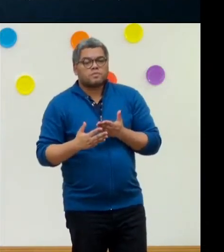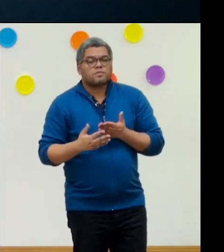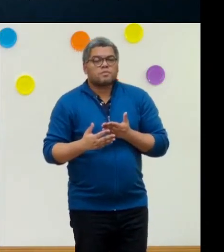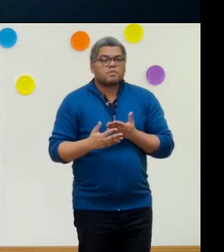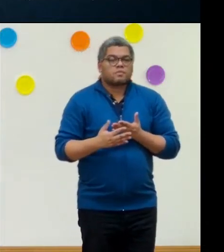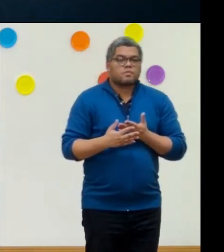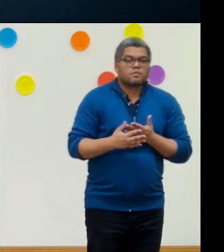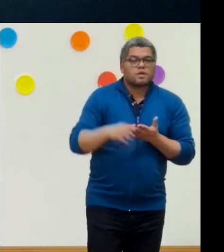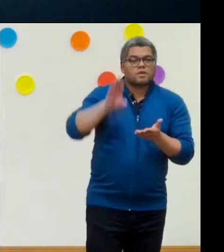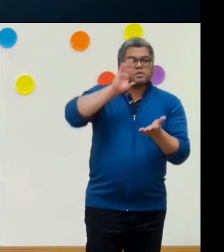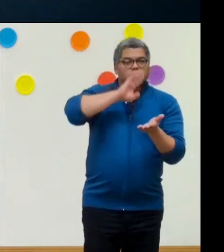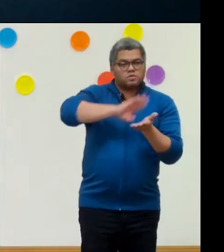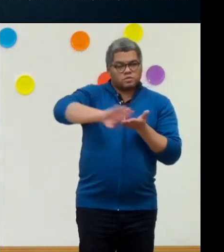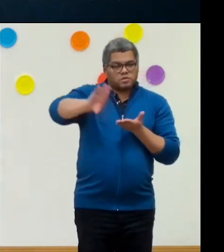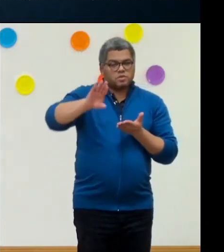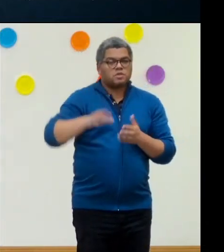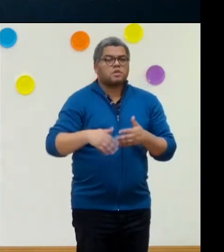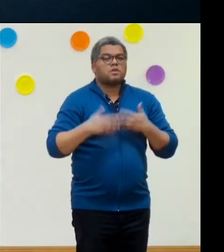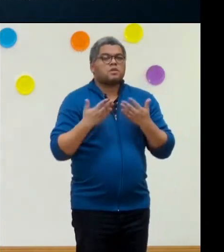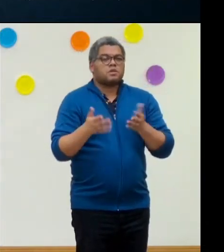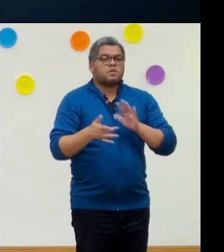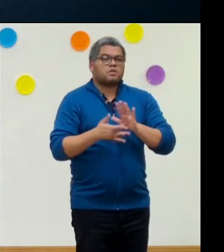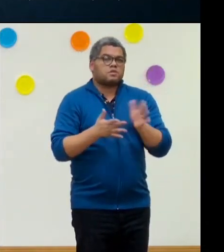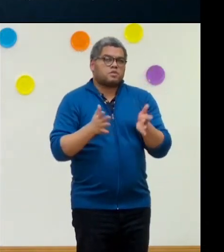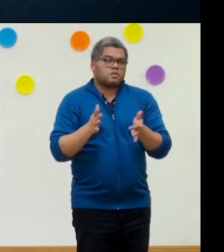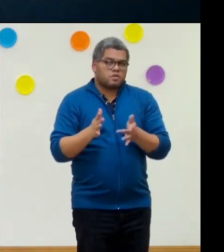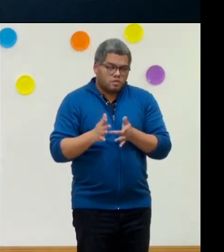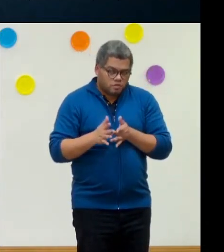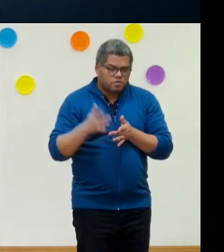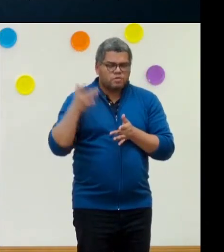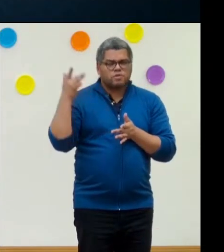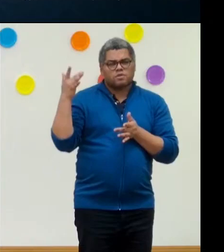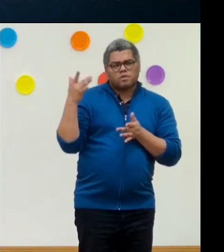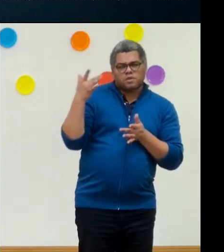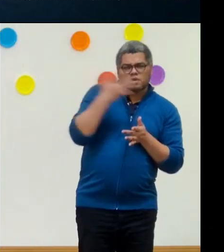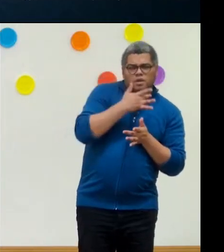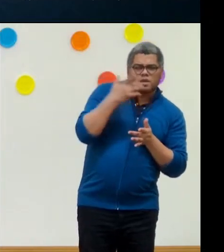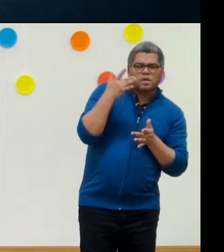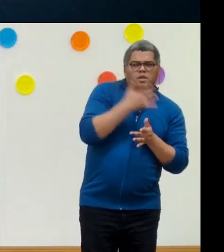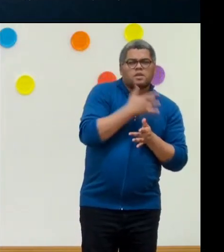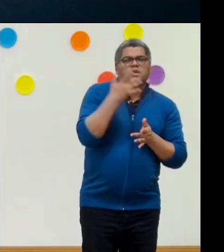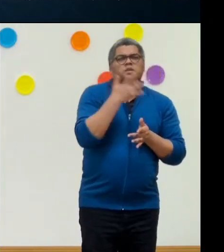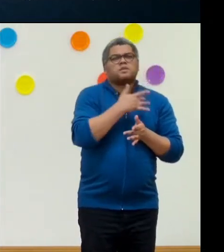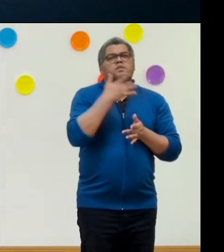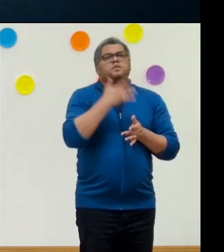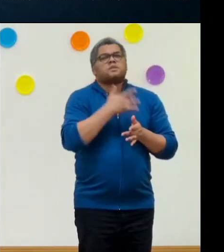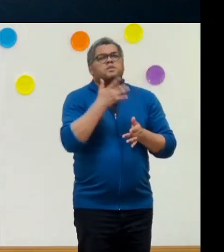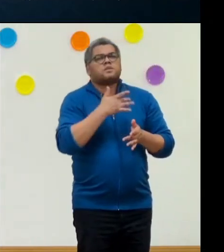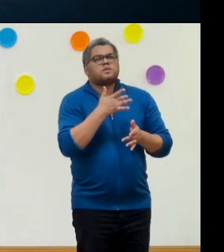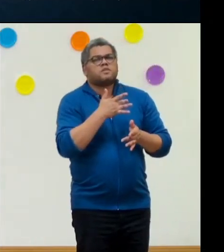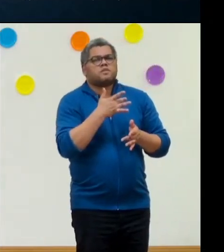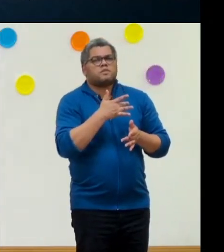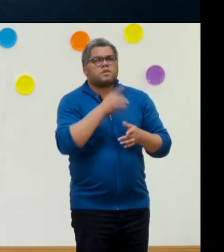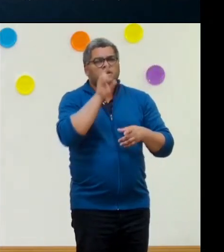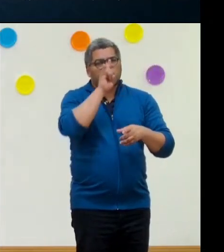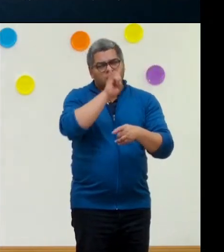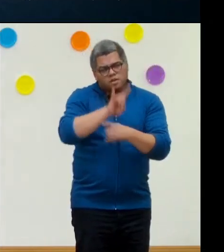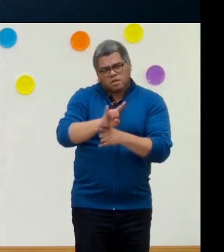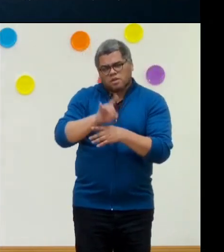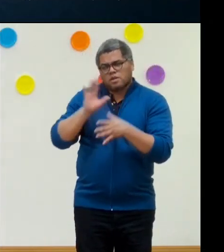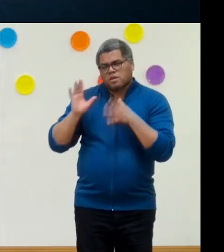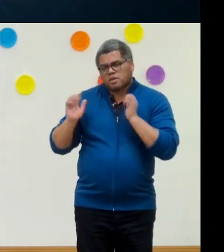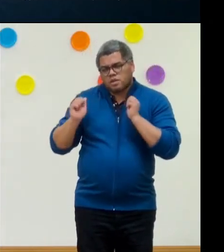Arranca. Então, para Jesus, lascívia e adultério estão unidos. Desejar impuramente e adulterar está